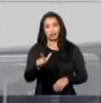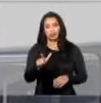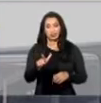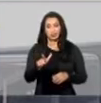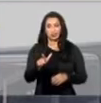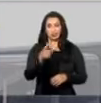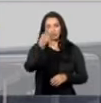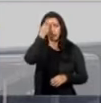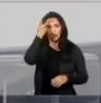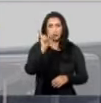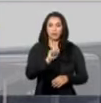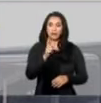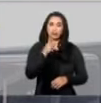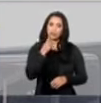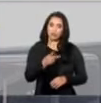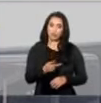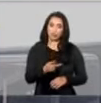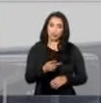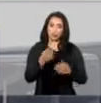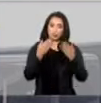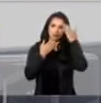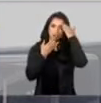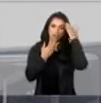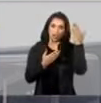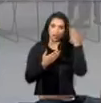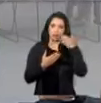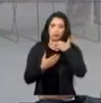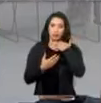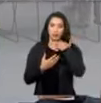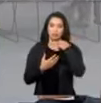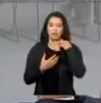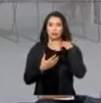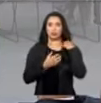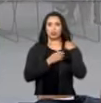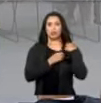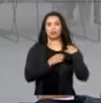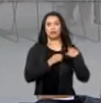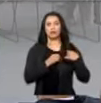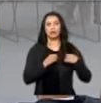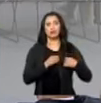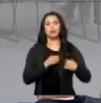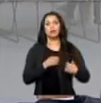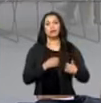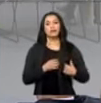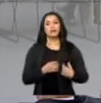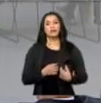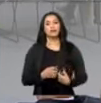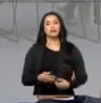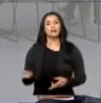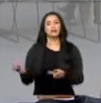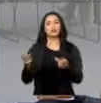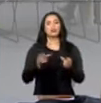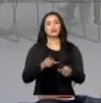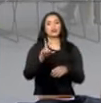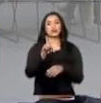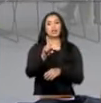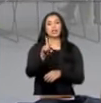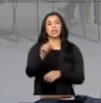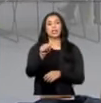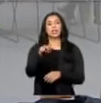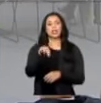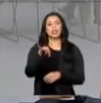Paulino, não se manifestará. Pois muito não. Obrigado. Agradeço ao senhor pela exposição e convido Daniel Caetano, presidente